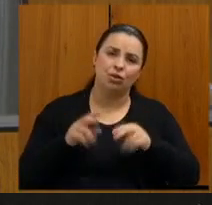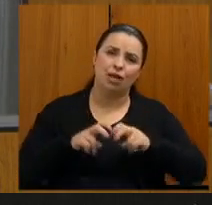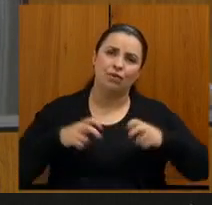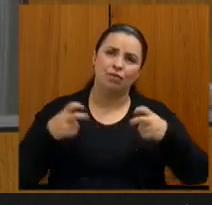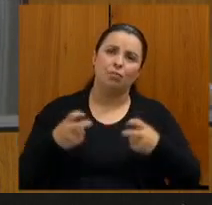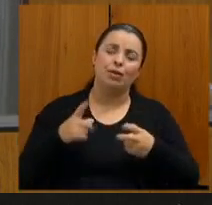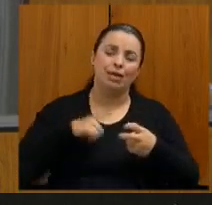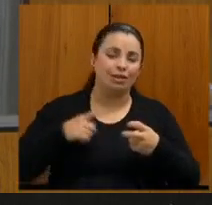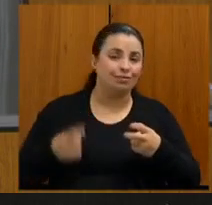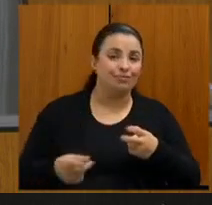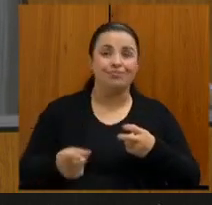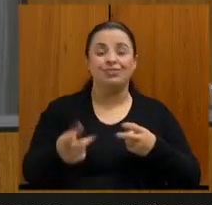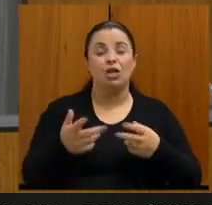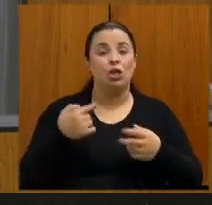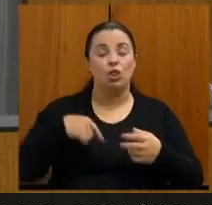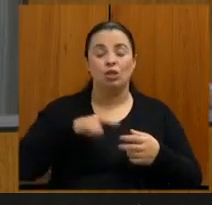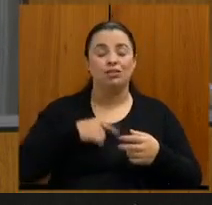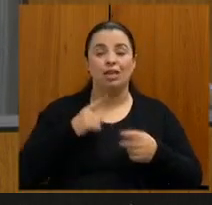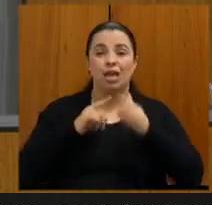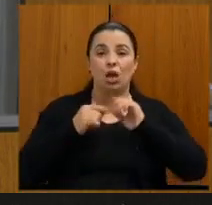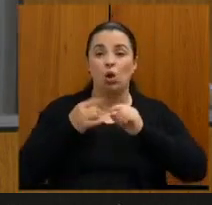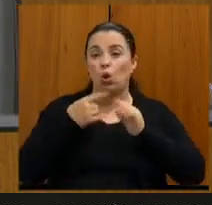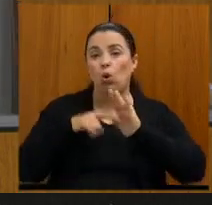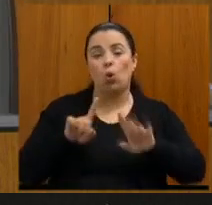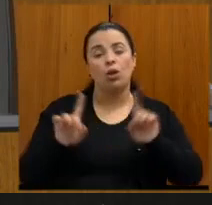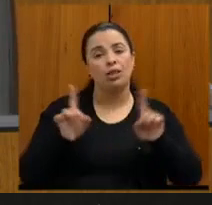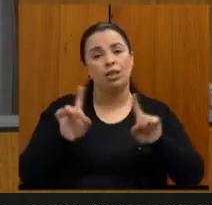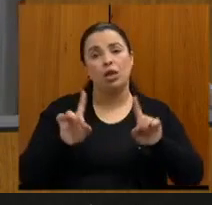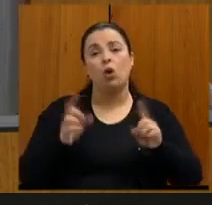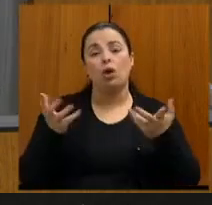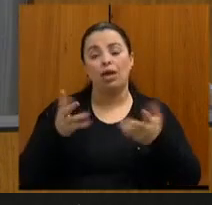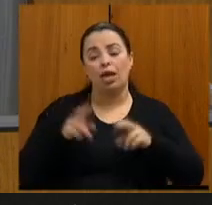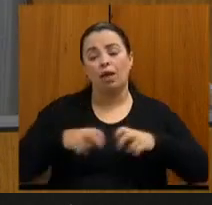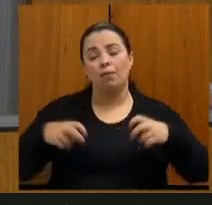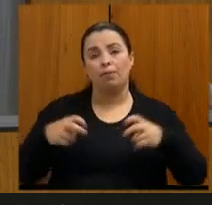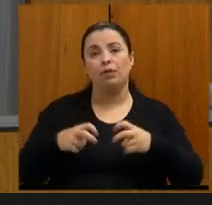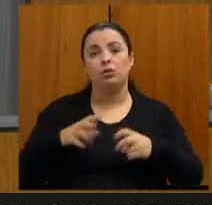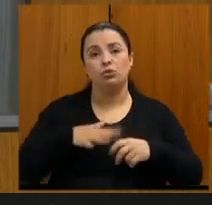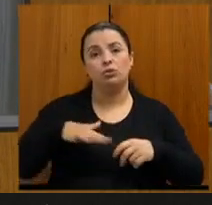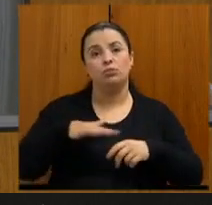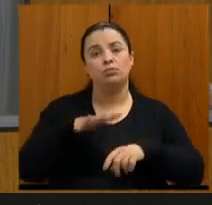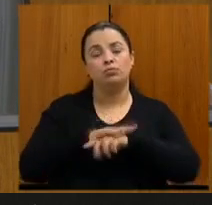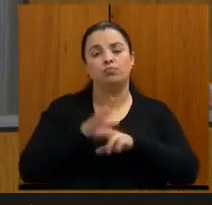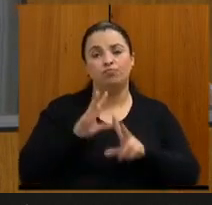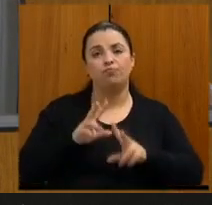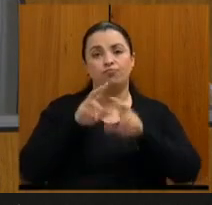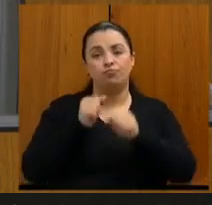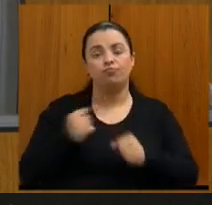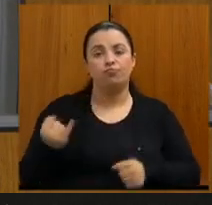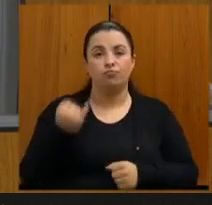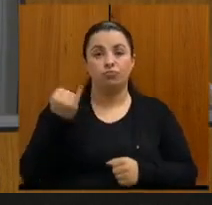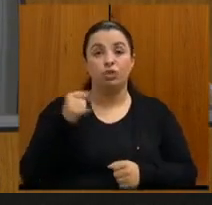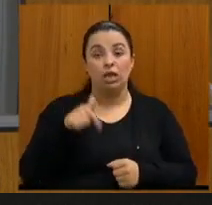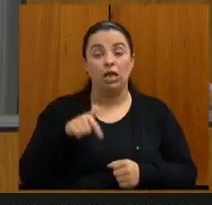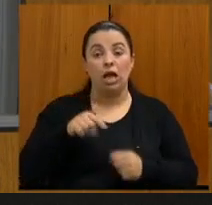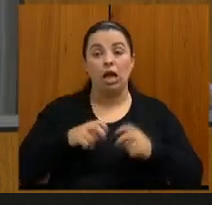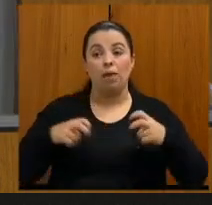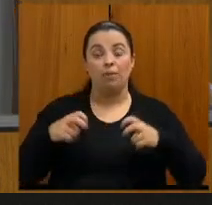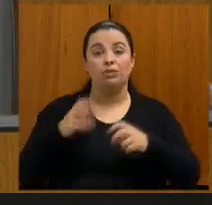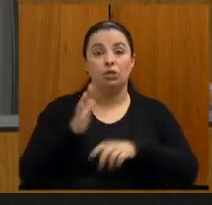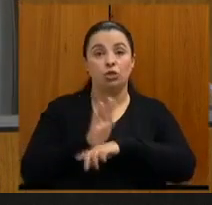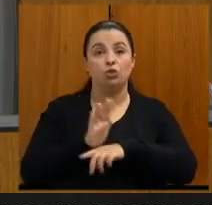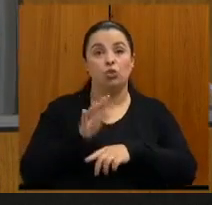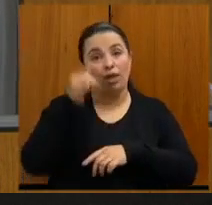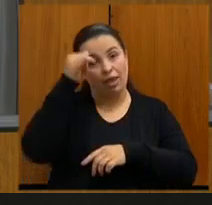gente não tá aqui sair para poder criticar mas você me poder fortalecer esse espaço quer dizer importância que evitou vários despejos em